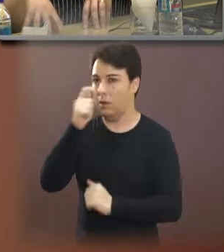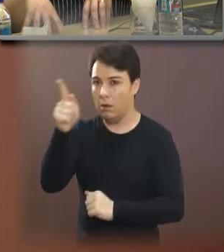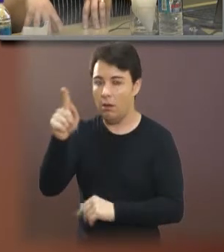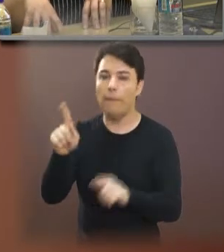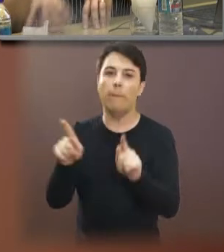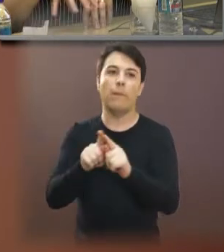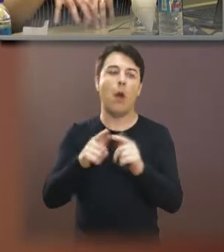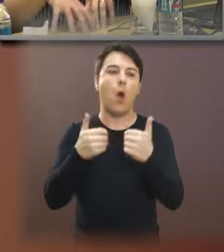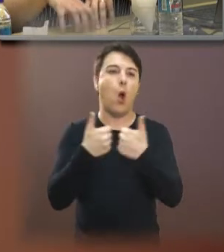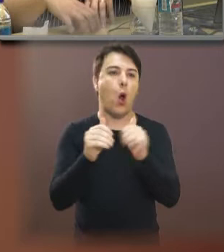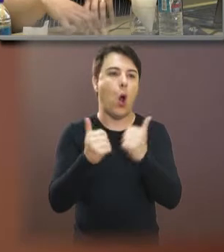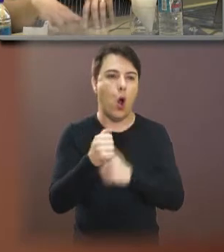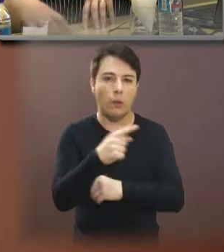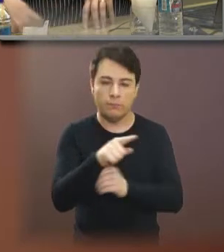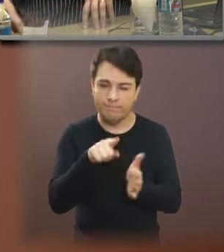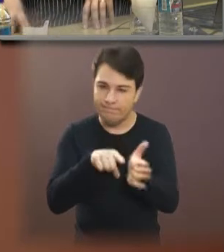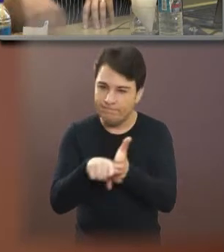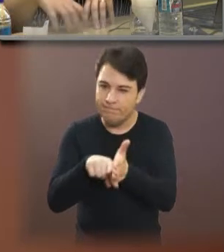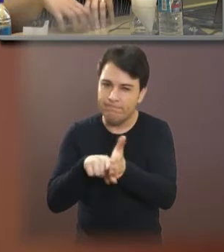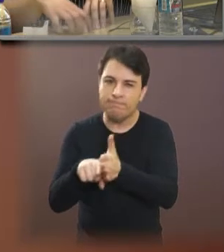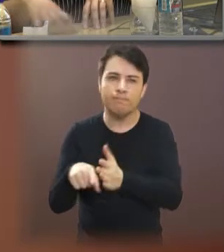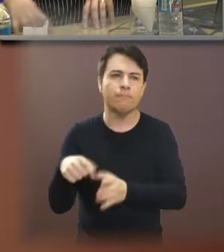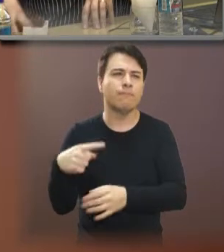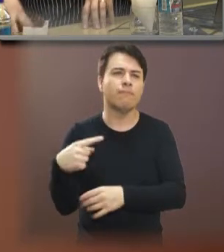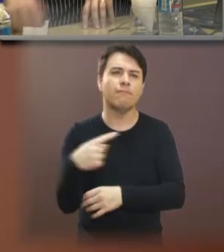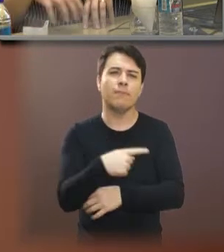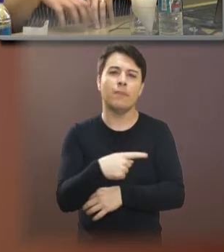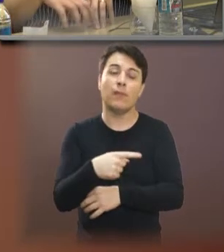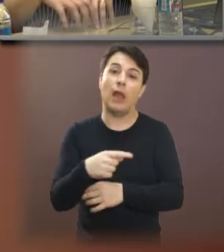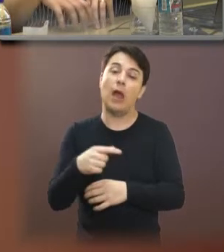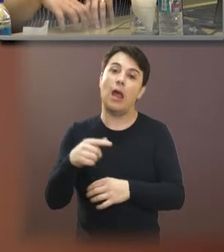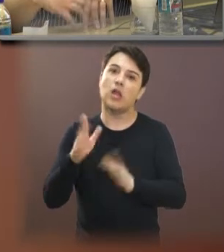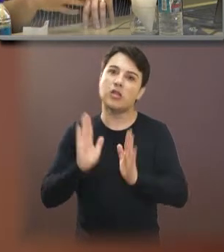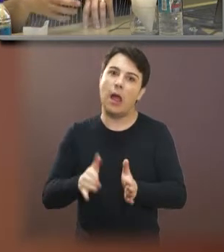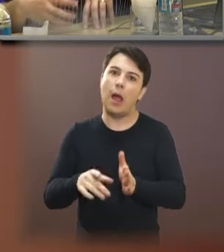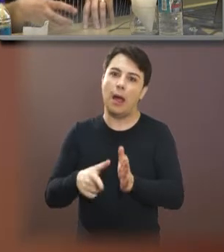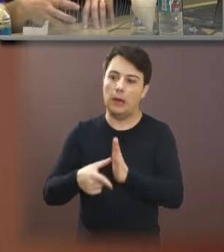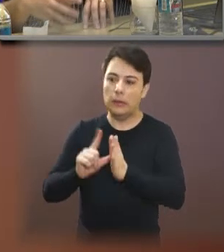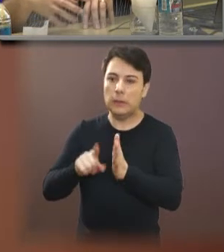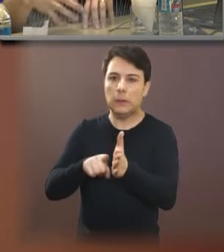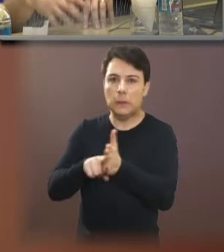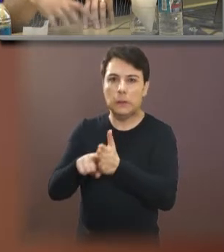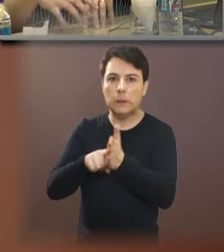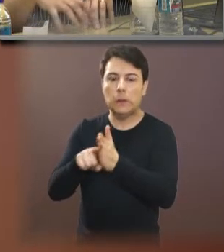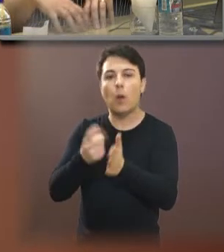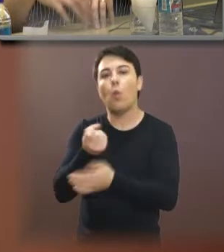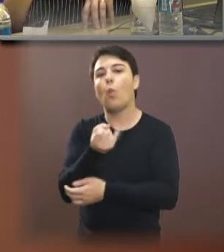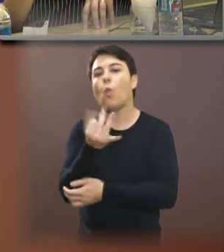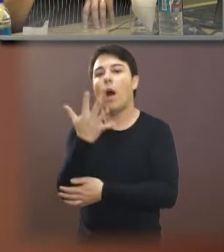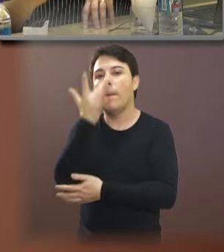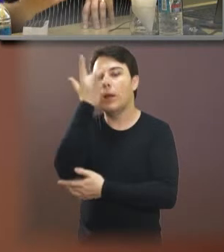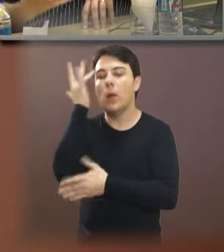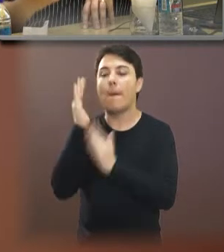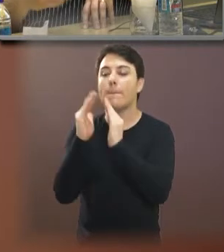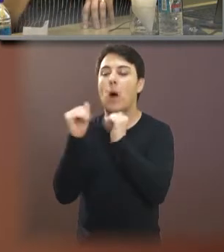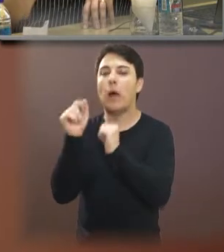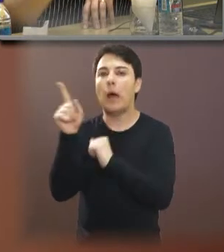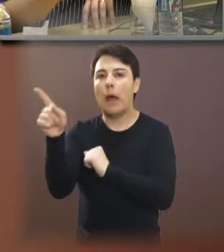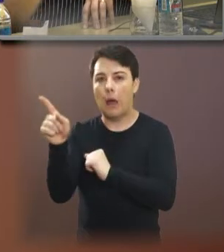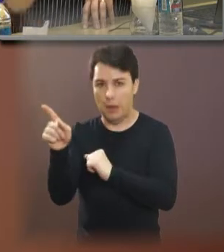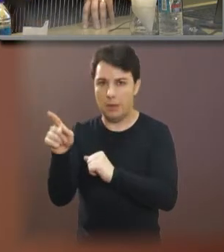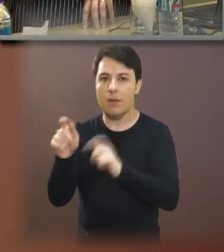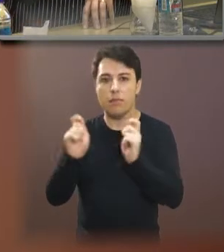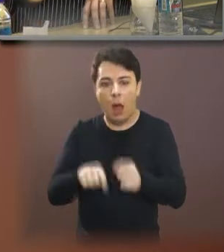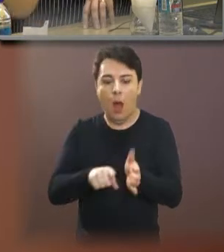transporte coletivo, porque existe uma análise de população, ou durante a obra, ou durante o trabalho, se